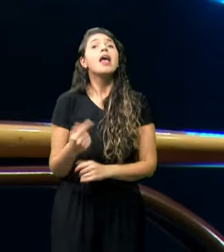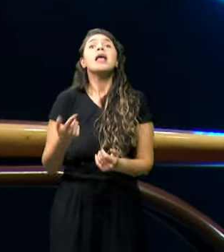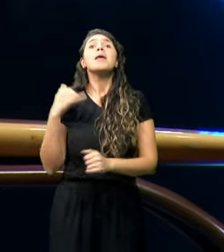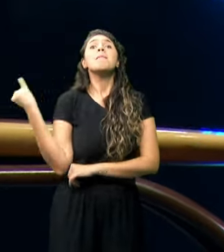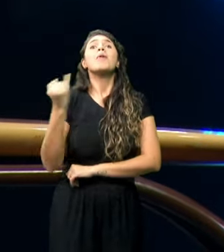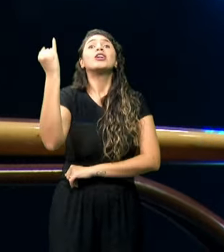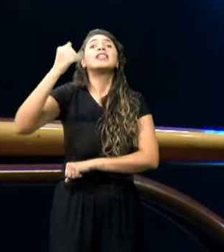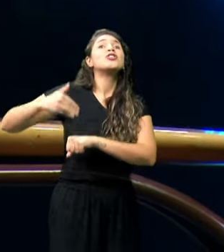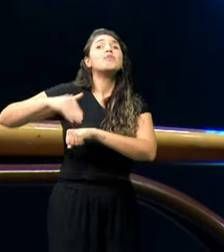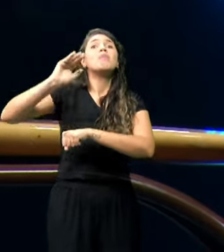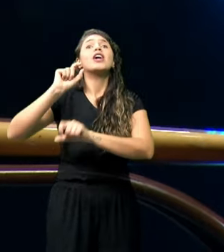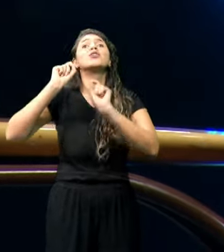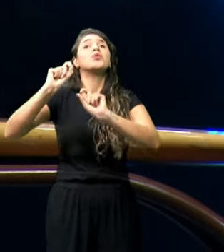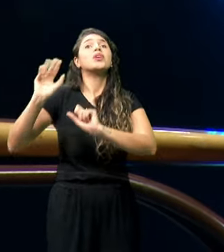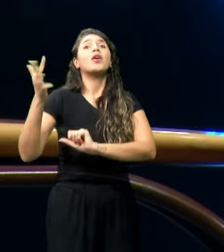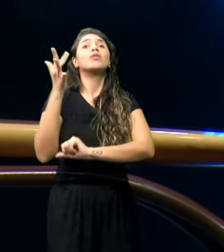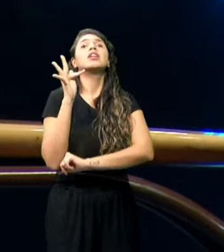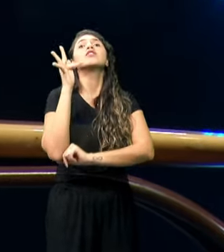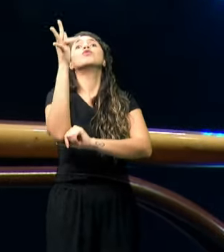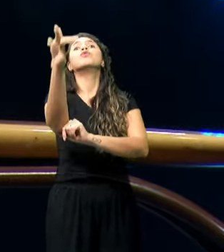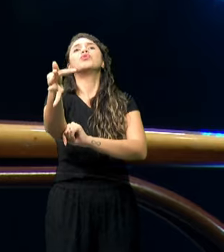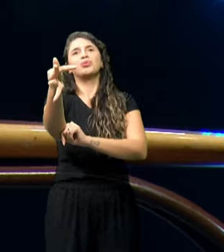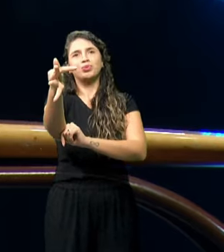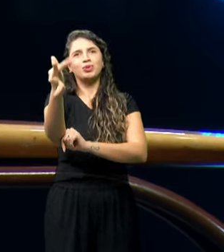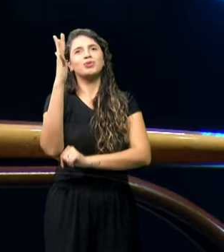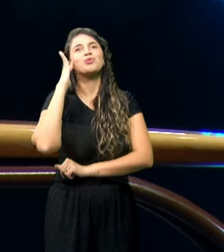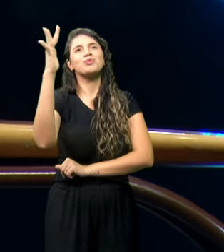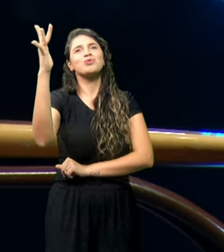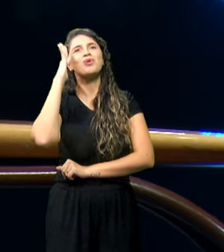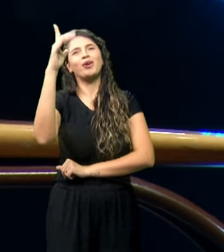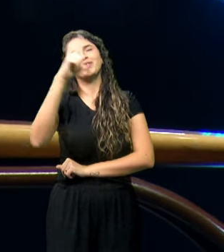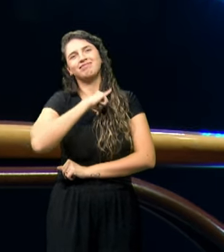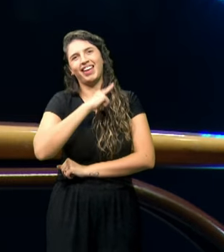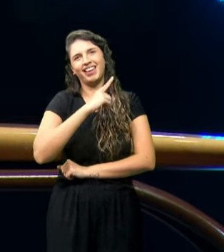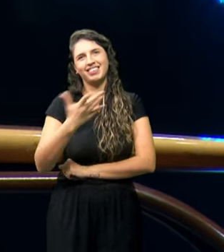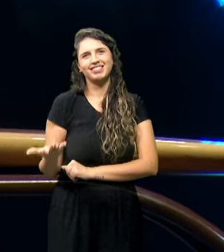isso é formado pelos teus sonhos.